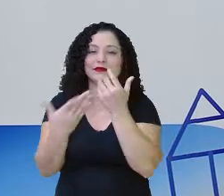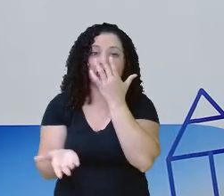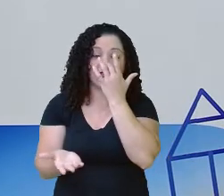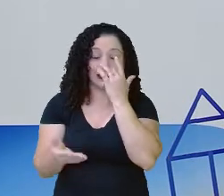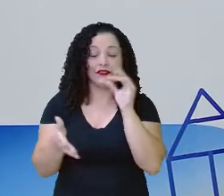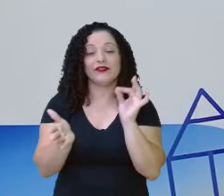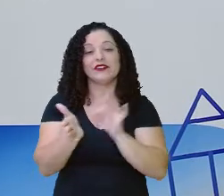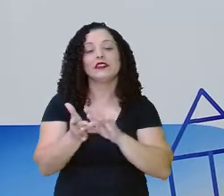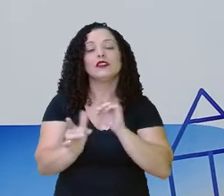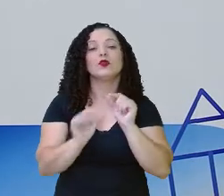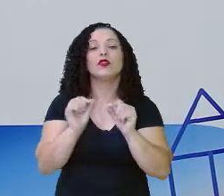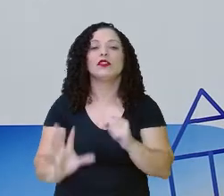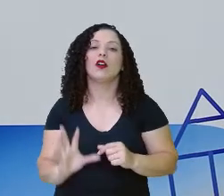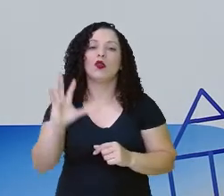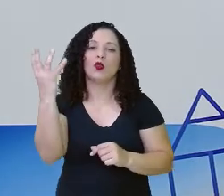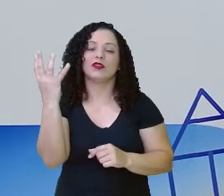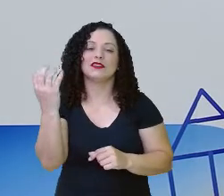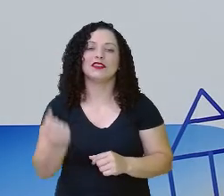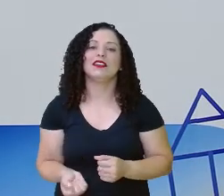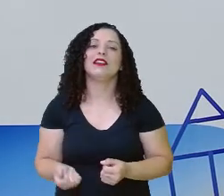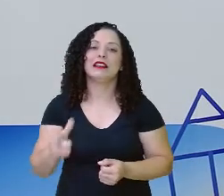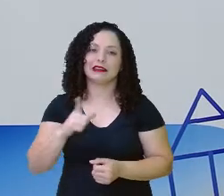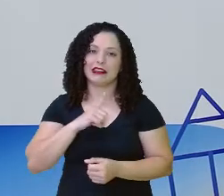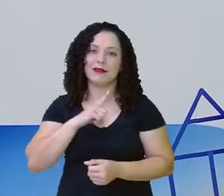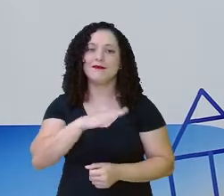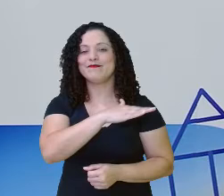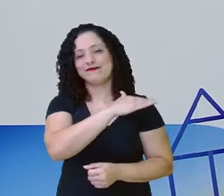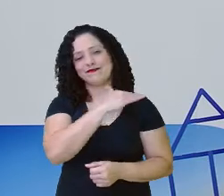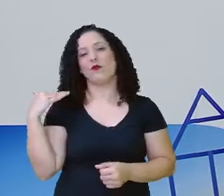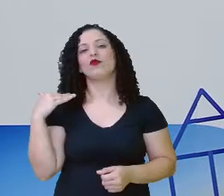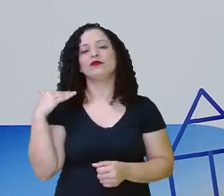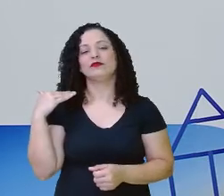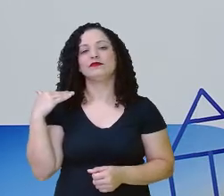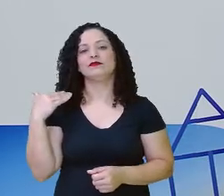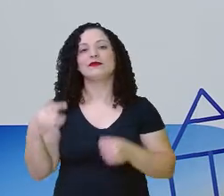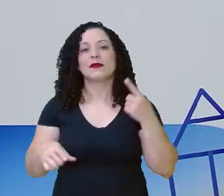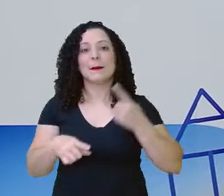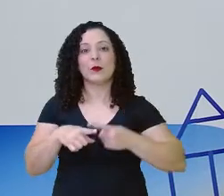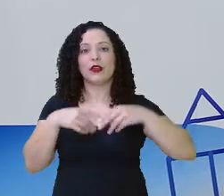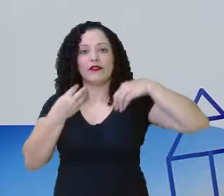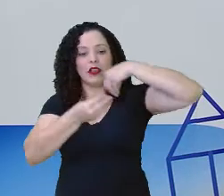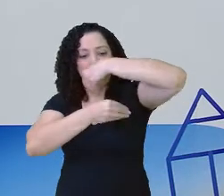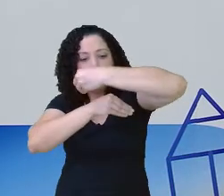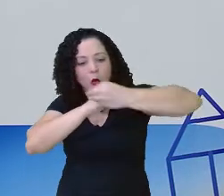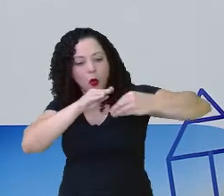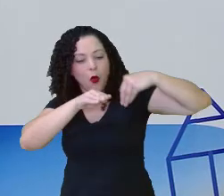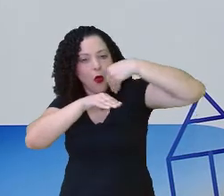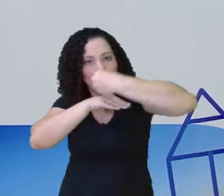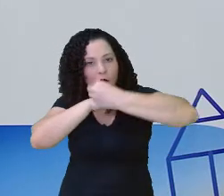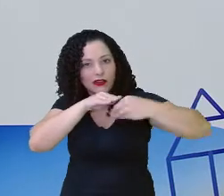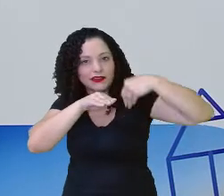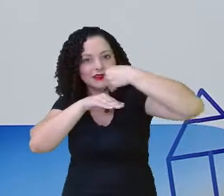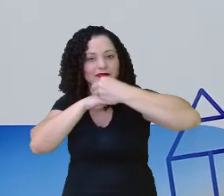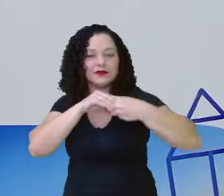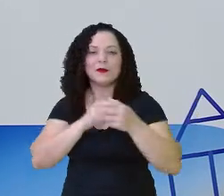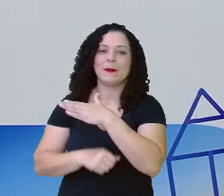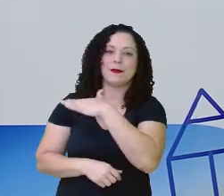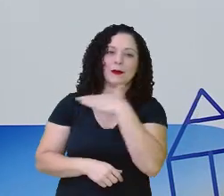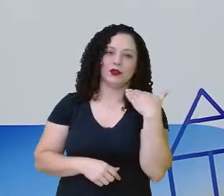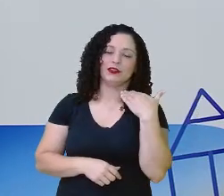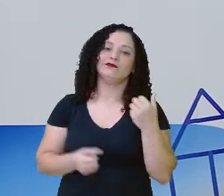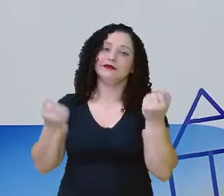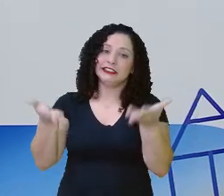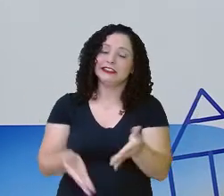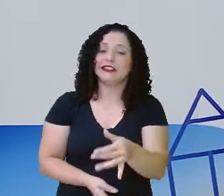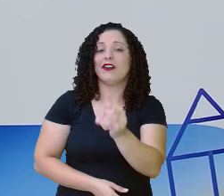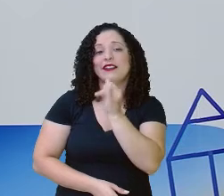vai acontecer de muitas delas não conseguirem sobreviver. Elas não conseguem expulsar aquilo, colocarem aquilo para fora e acabam morrendo. Isso é só